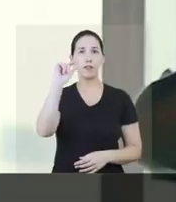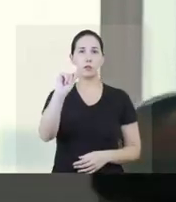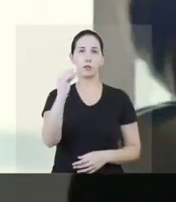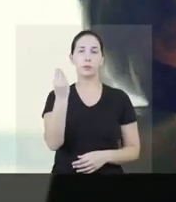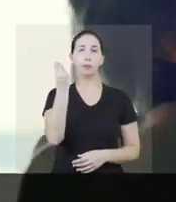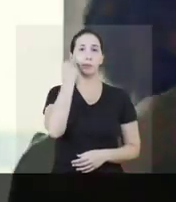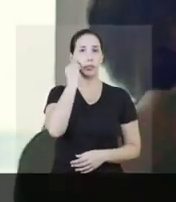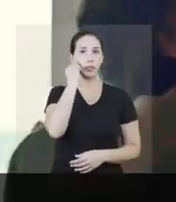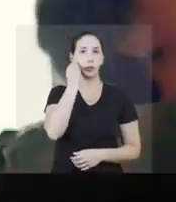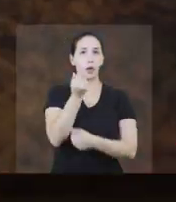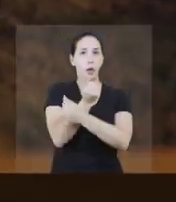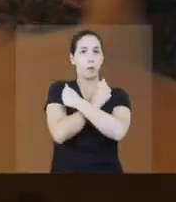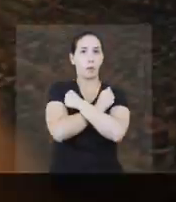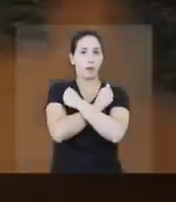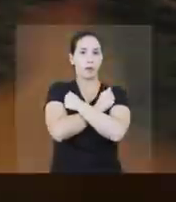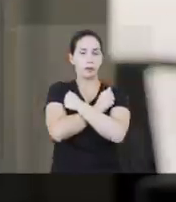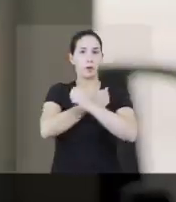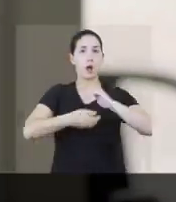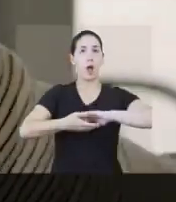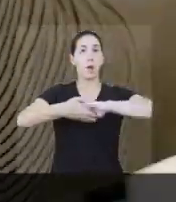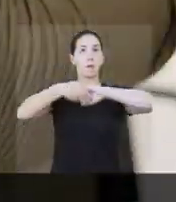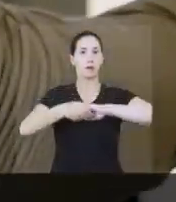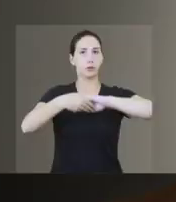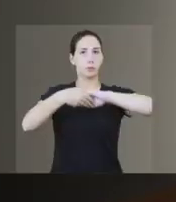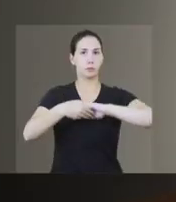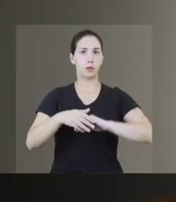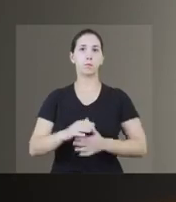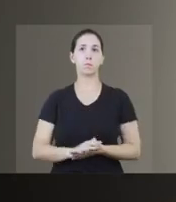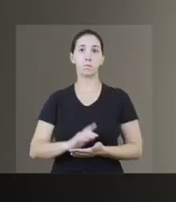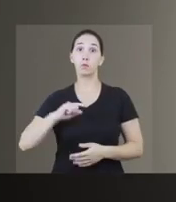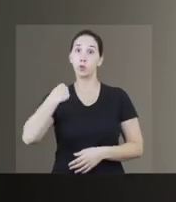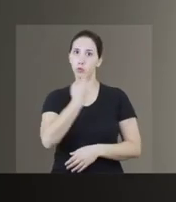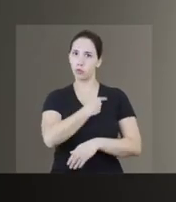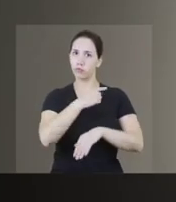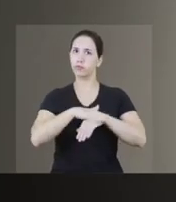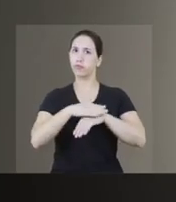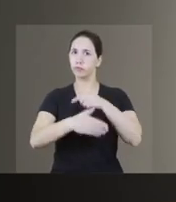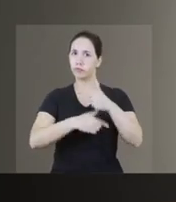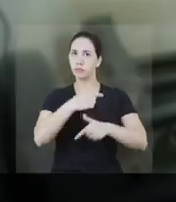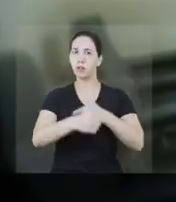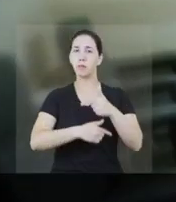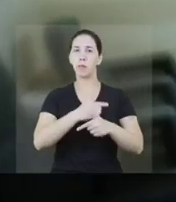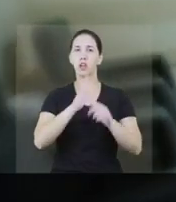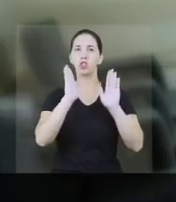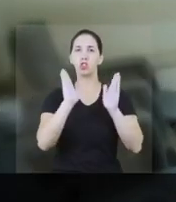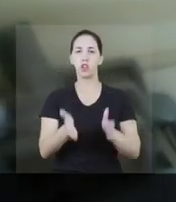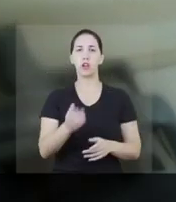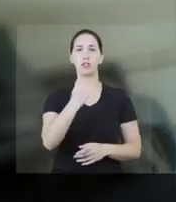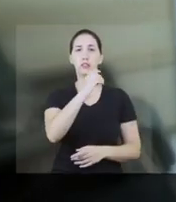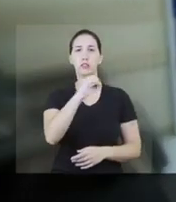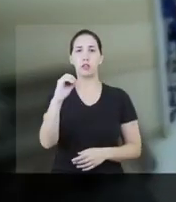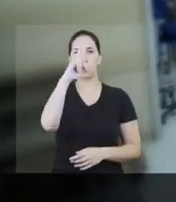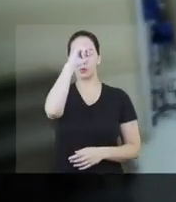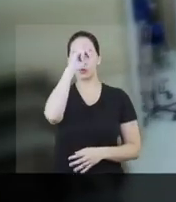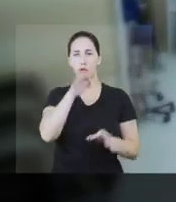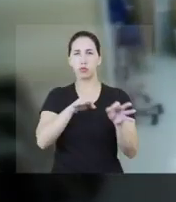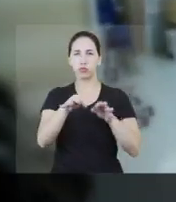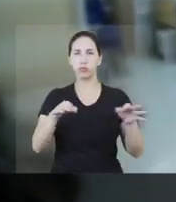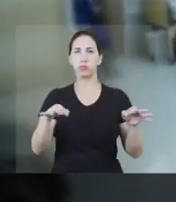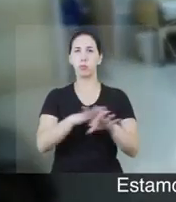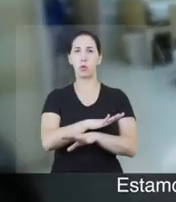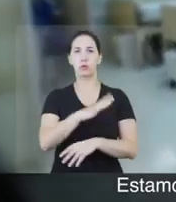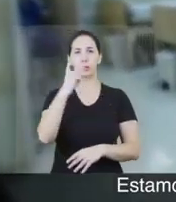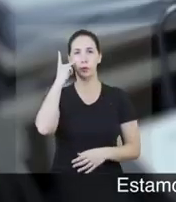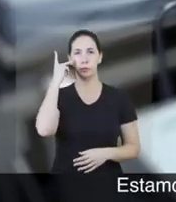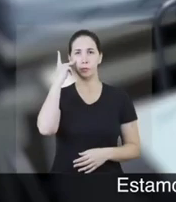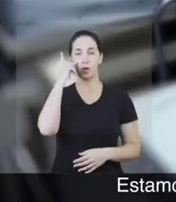contato físico nada de beijos abraços ou apertos de mão nós também estamos trabalhando já temos sem hospitais preparados